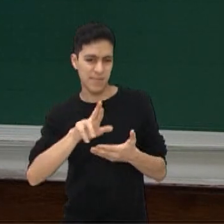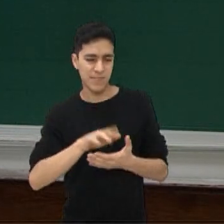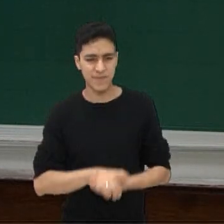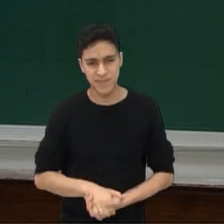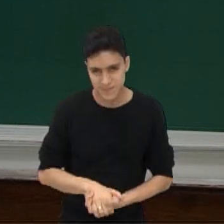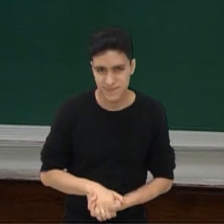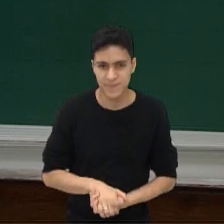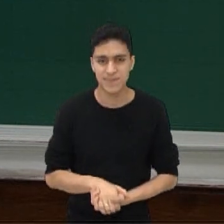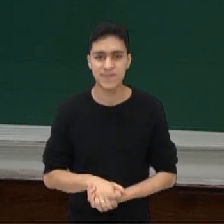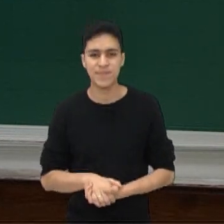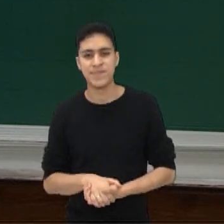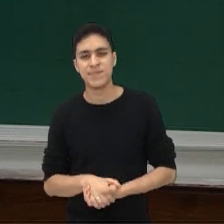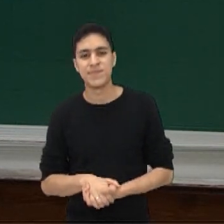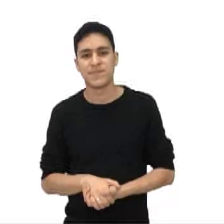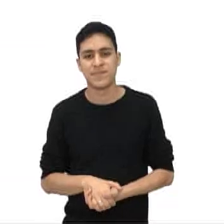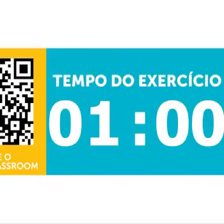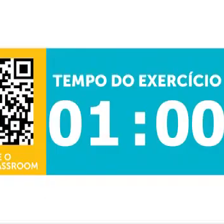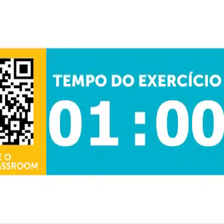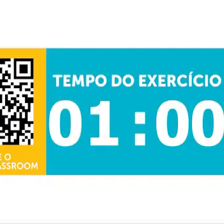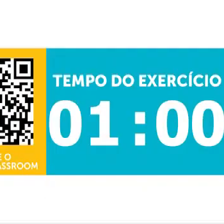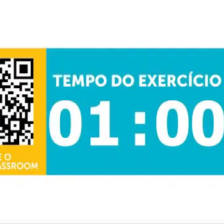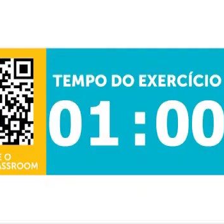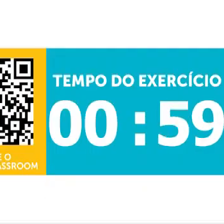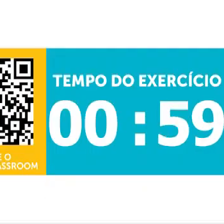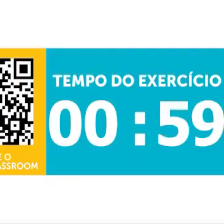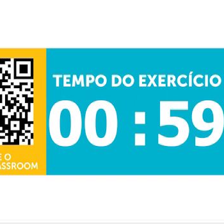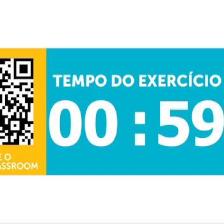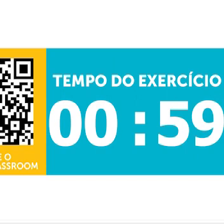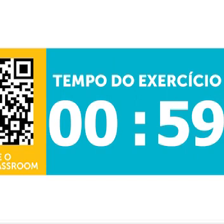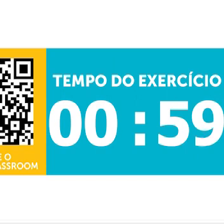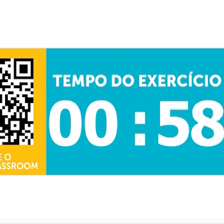qual é a nossa resposta, tá bom?